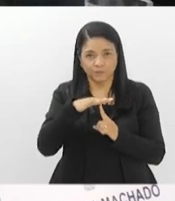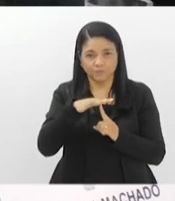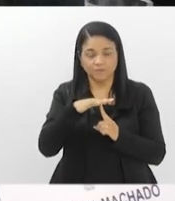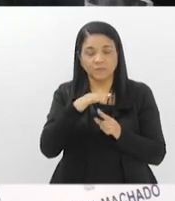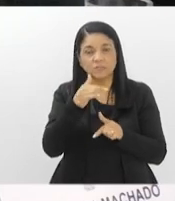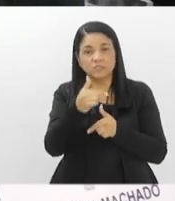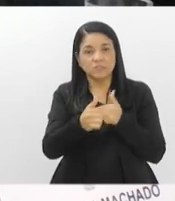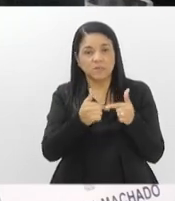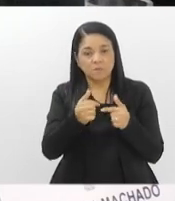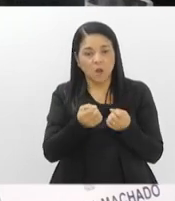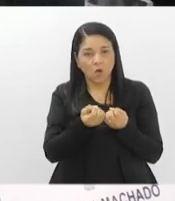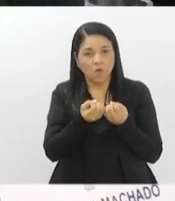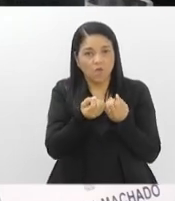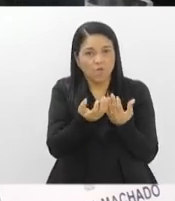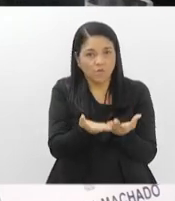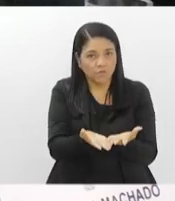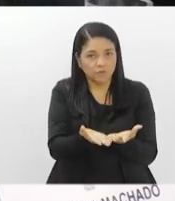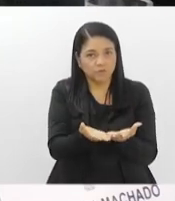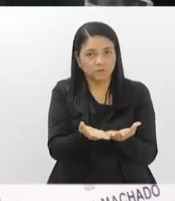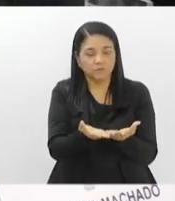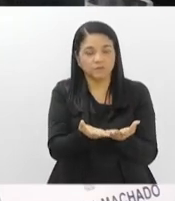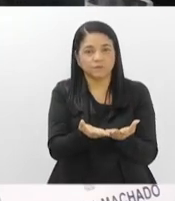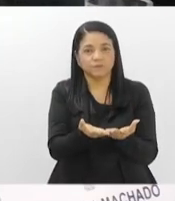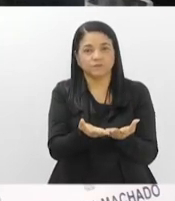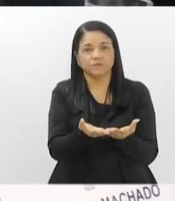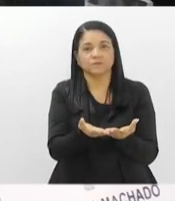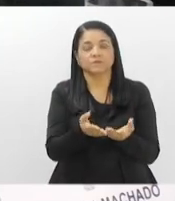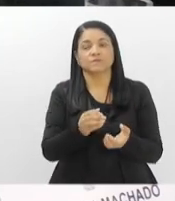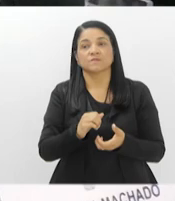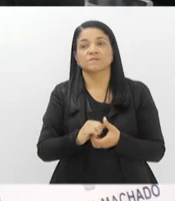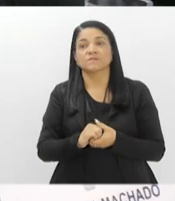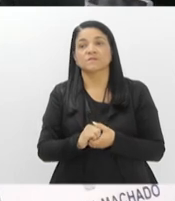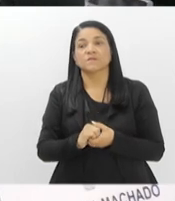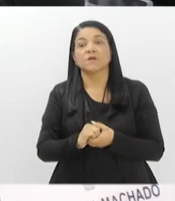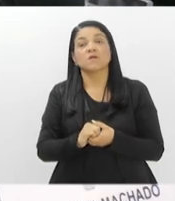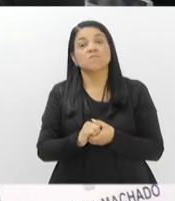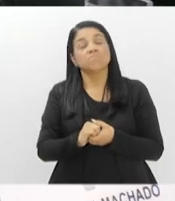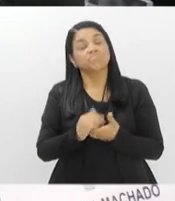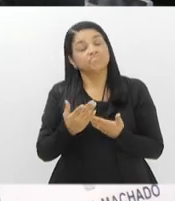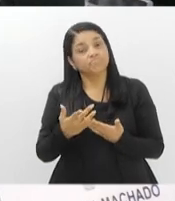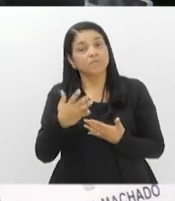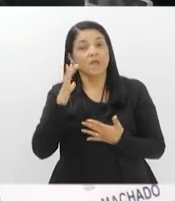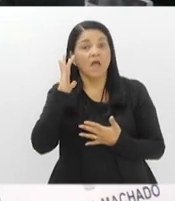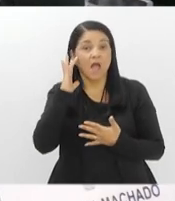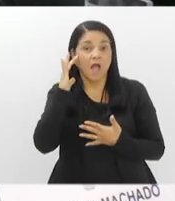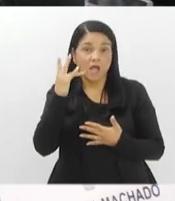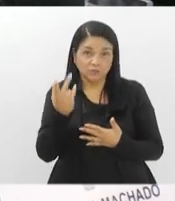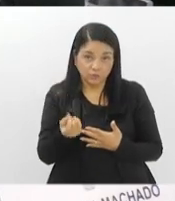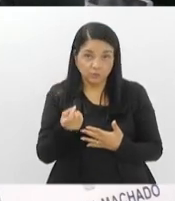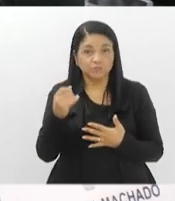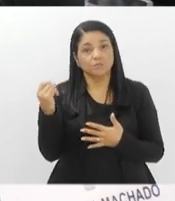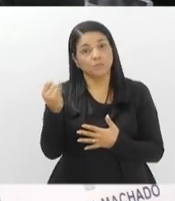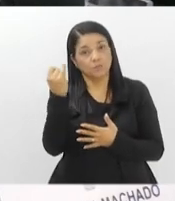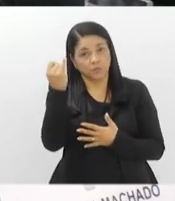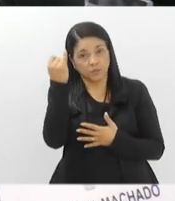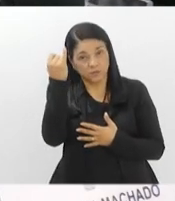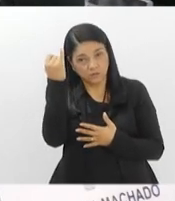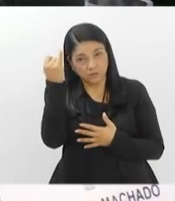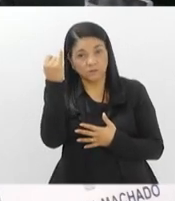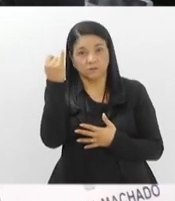serviço oferecido através deles por isso que eu acho a importância da